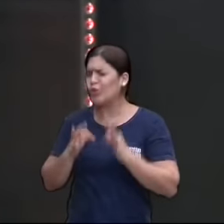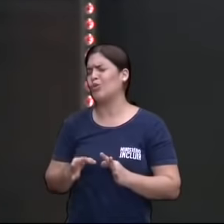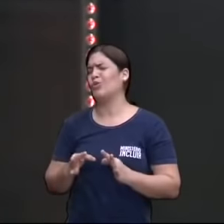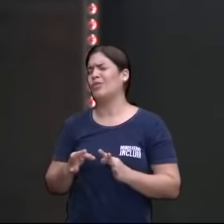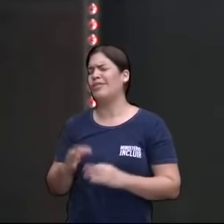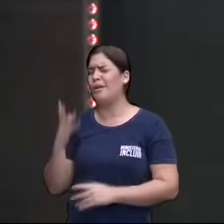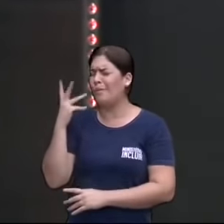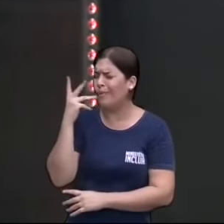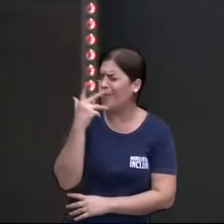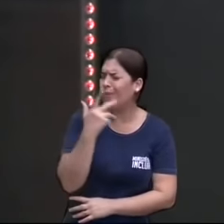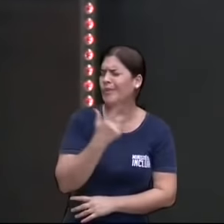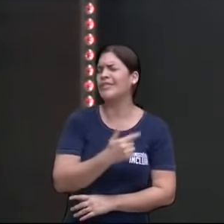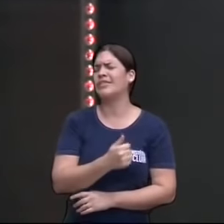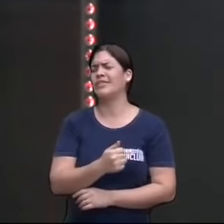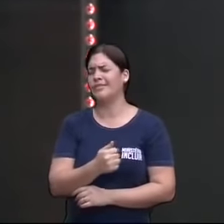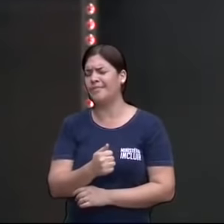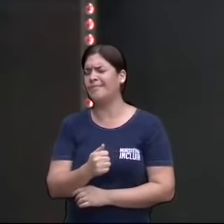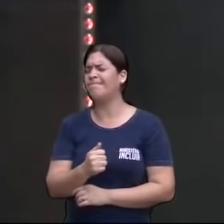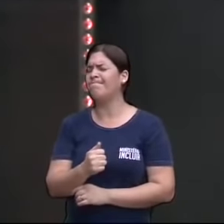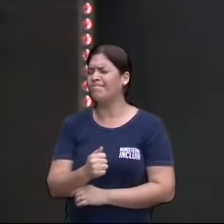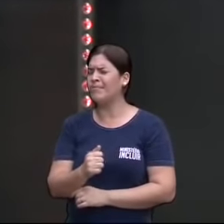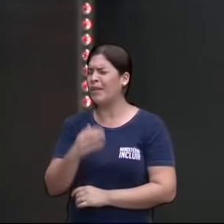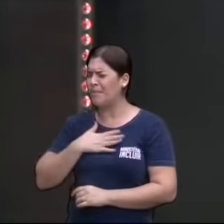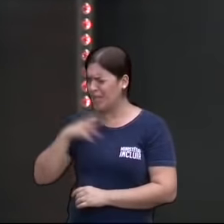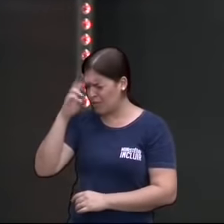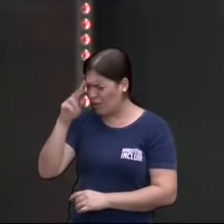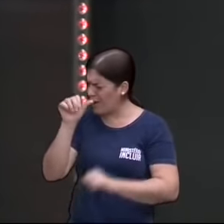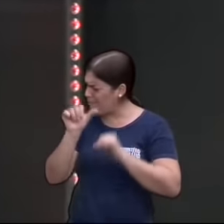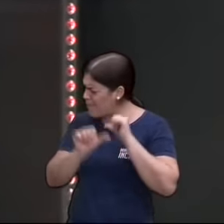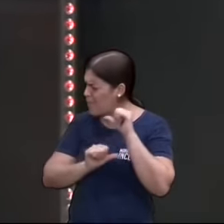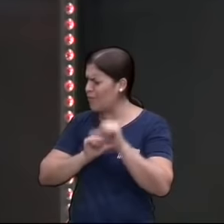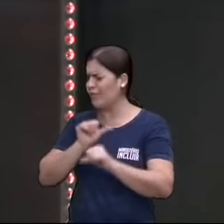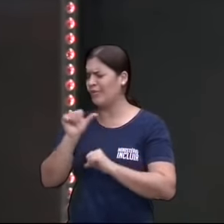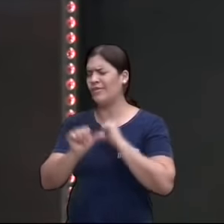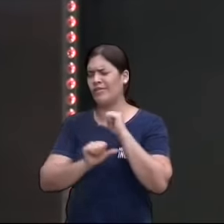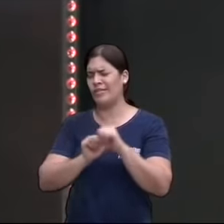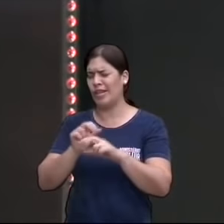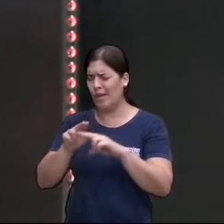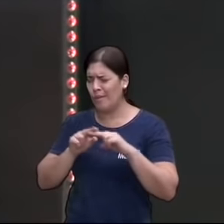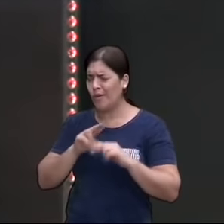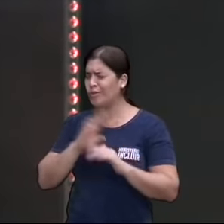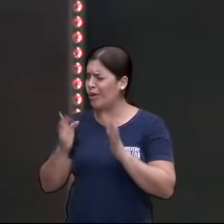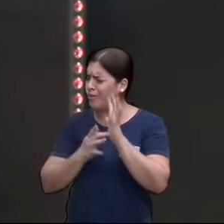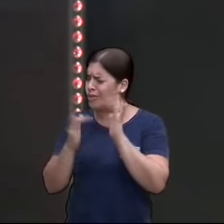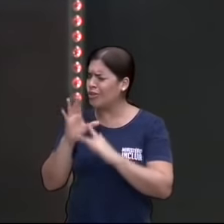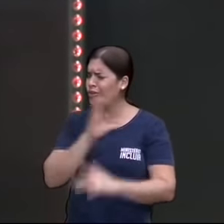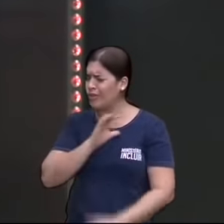vida bonita. Muda a minha história. Pois é no nome de Jesus